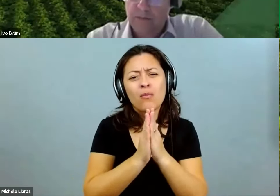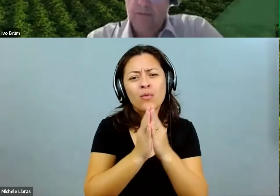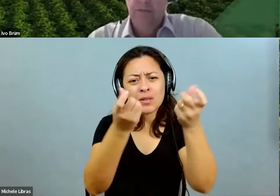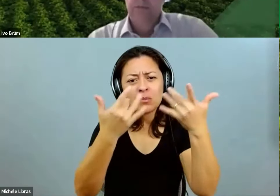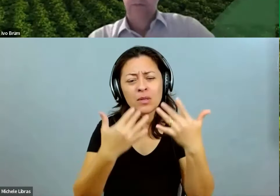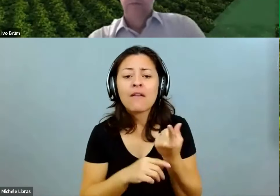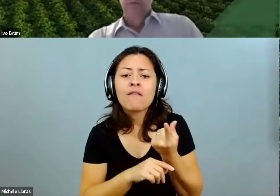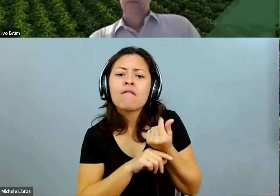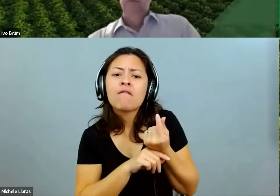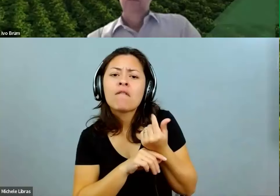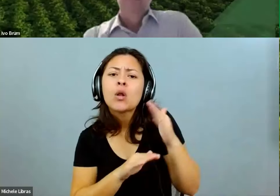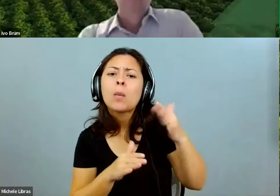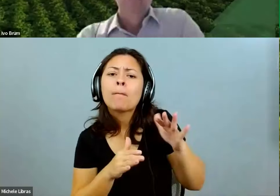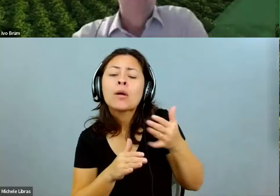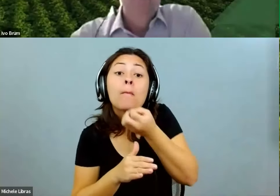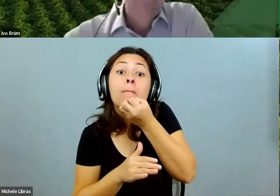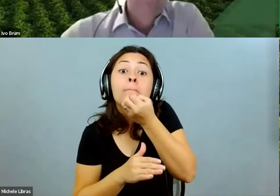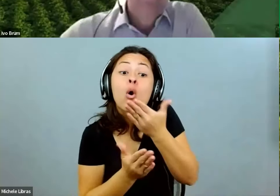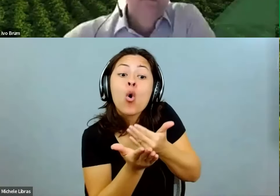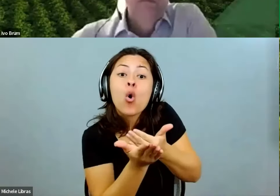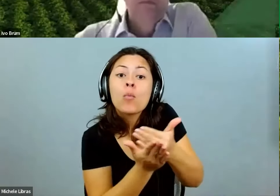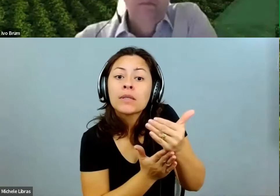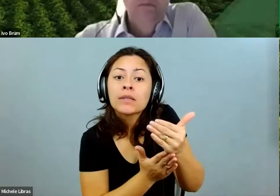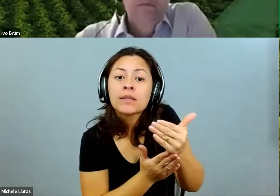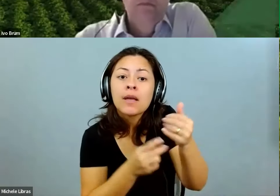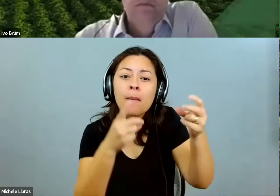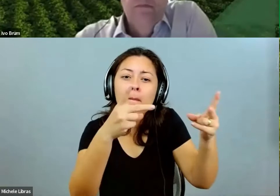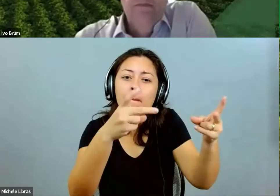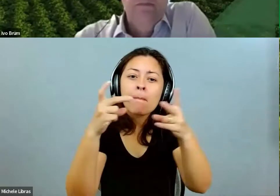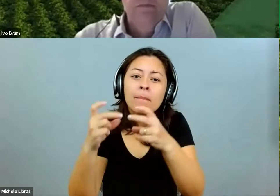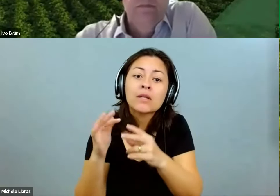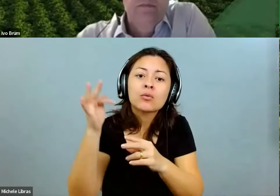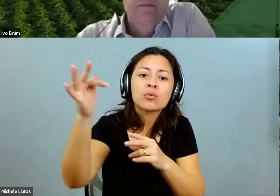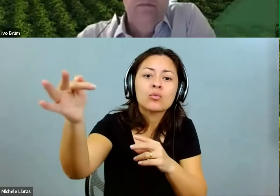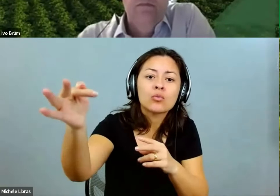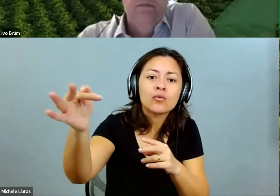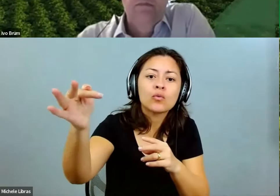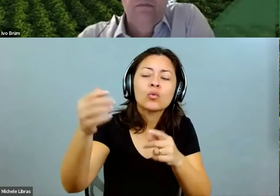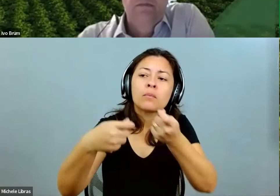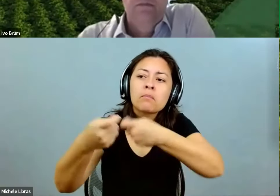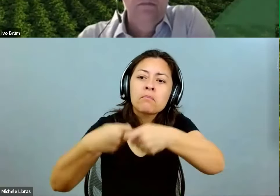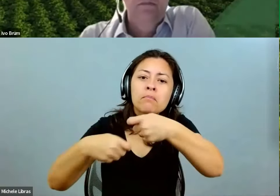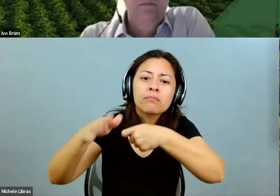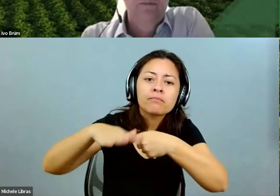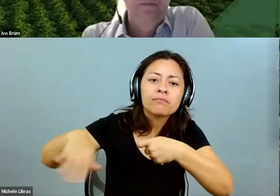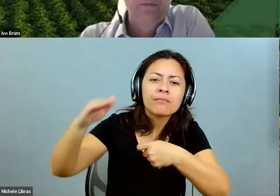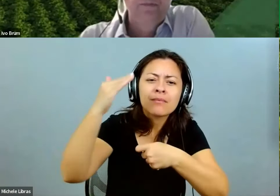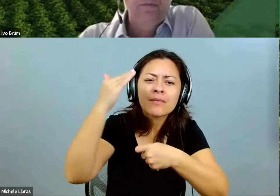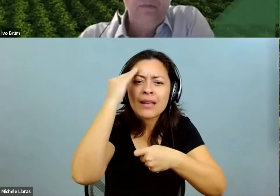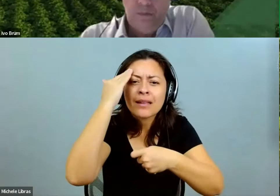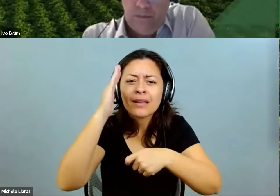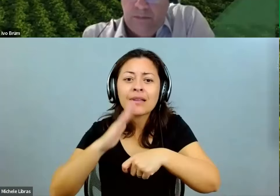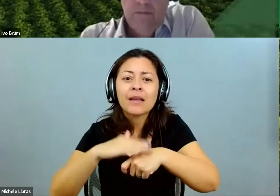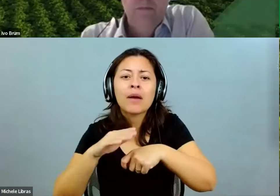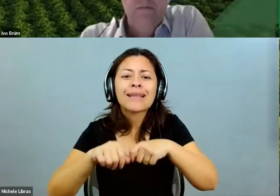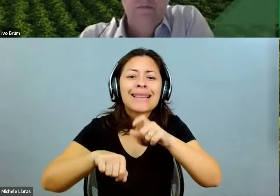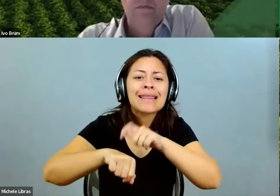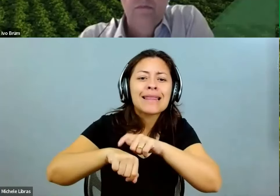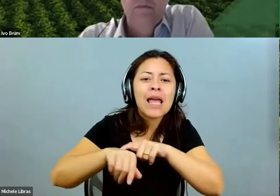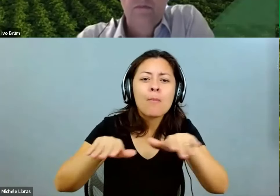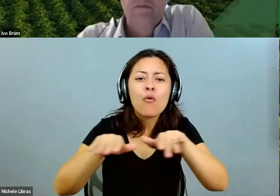a companhia acha interessante começar a olhar esse mercado futuro eh e tentar entender um pouquinho mais de tempos e movimentos aí